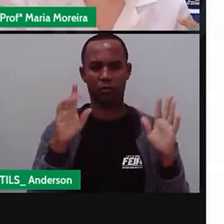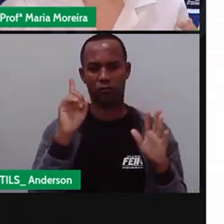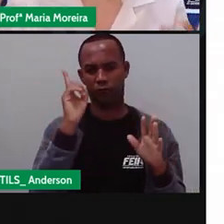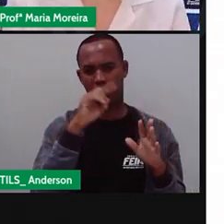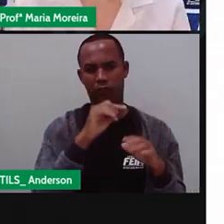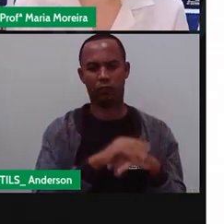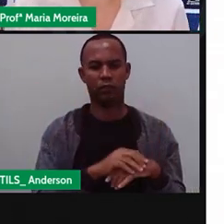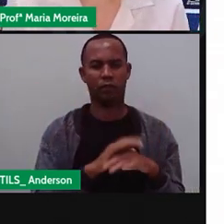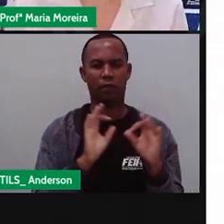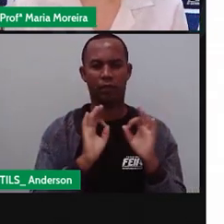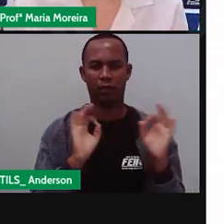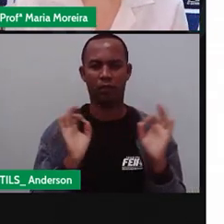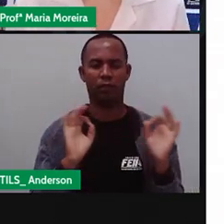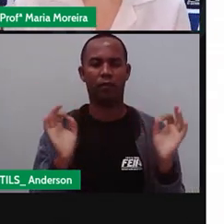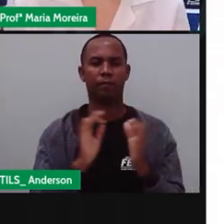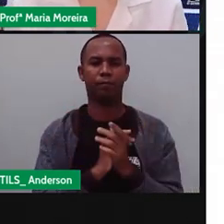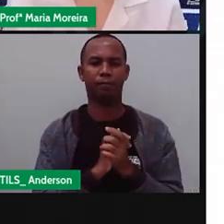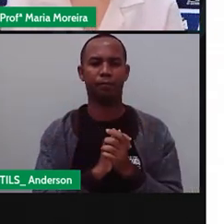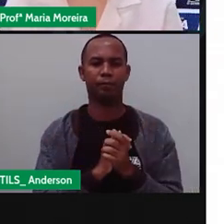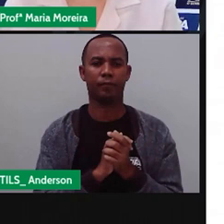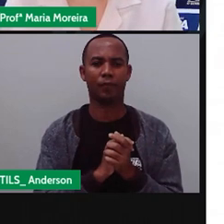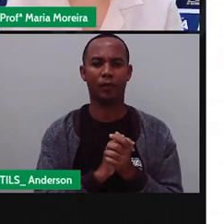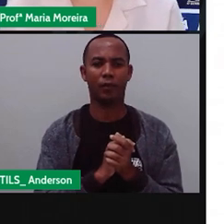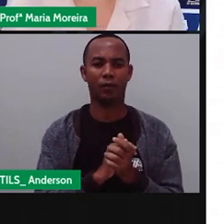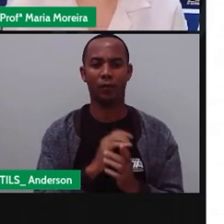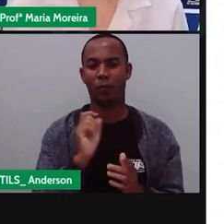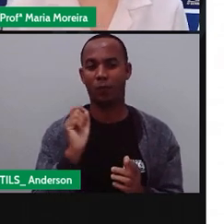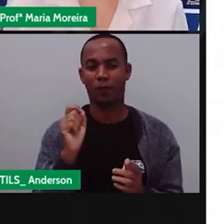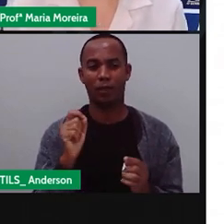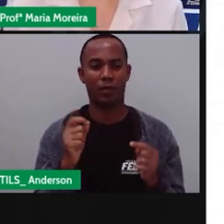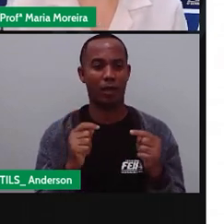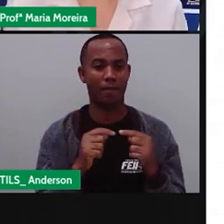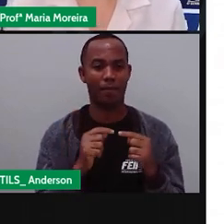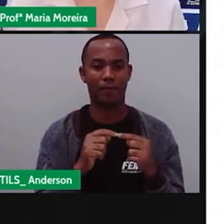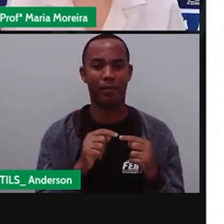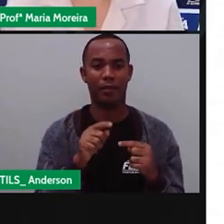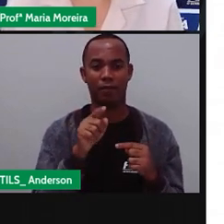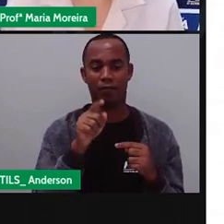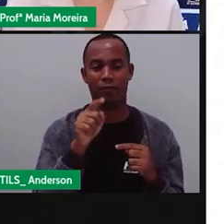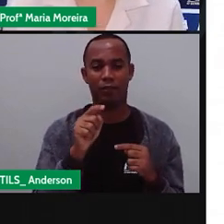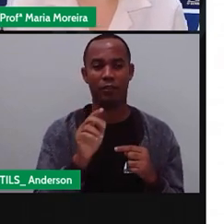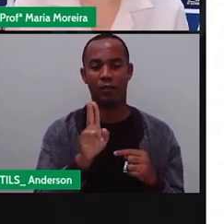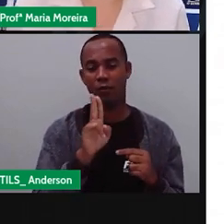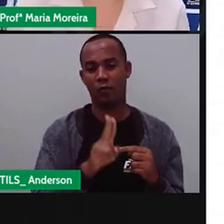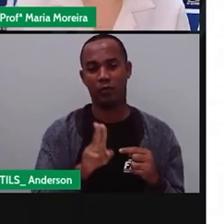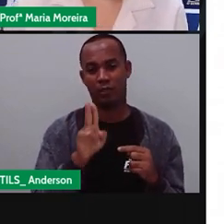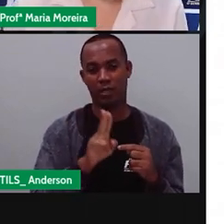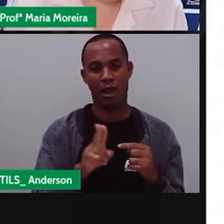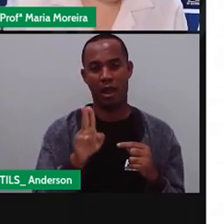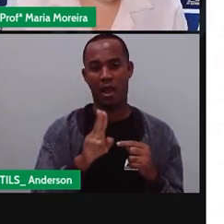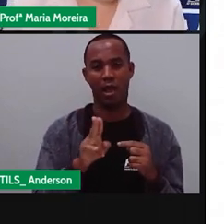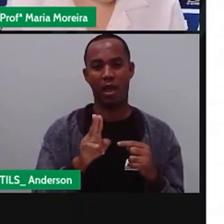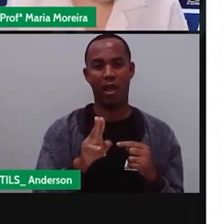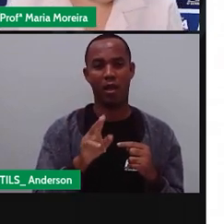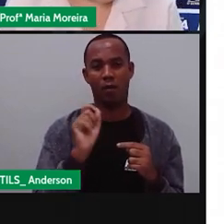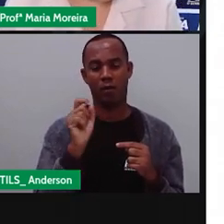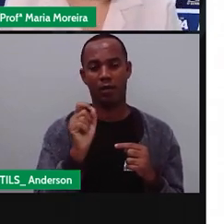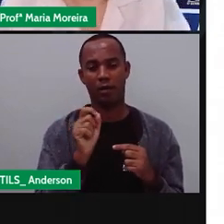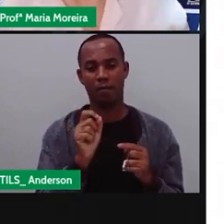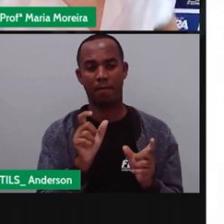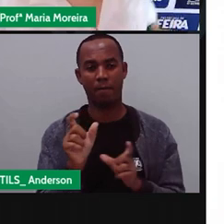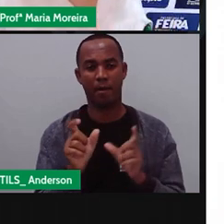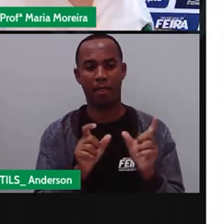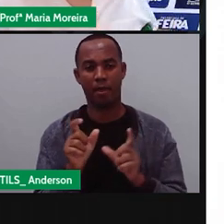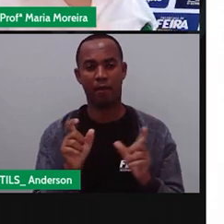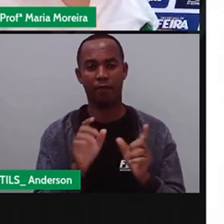não saiba o significado. Isso não quer dizer, né, que você irá usar uma linguagem coloquial. O que é uma linguagem